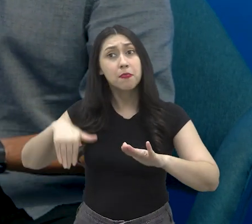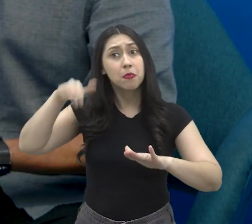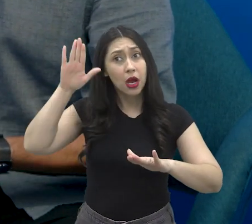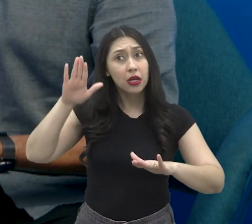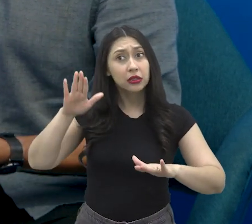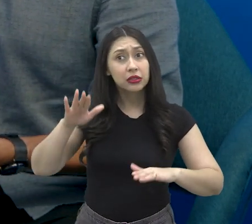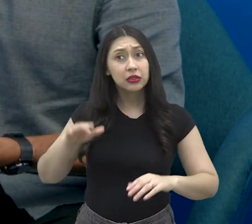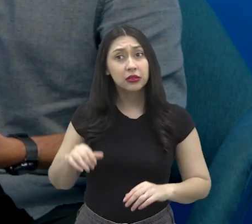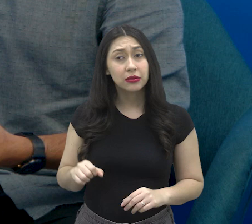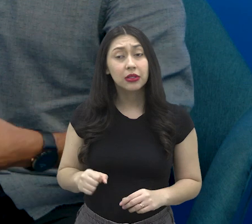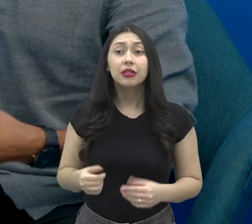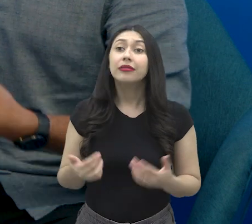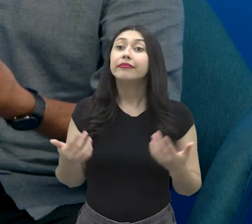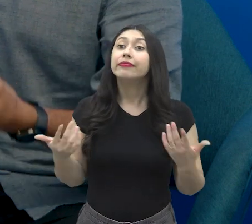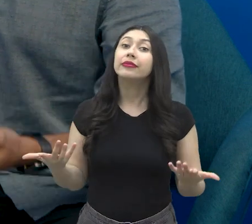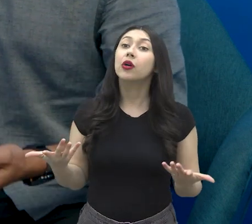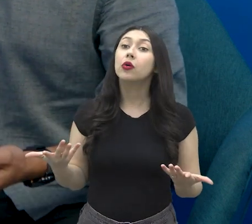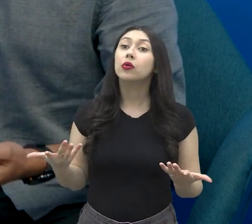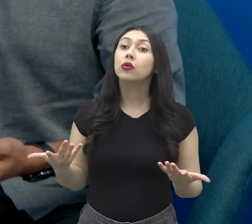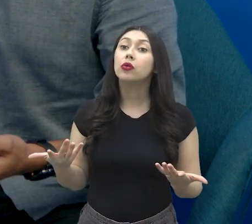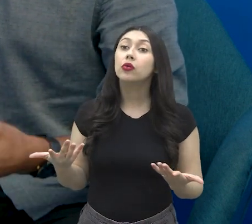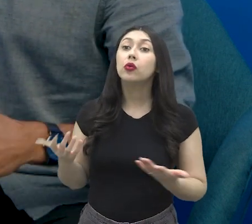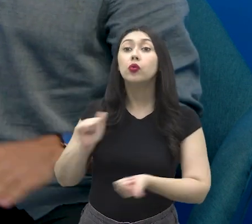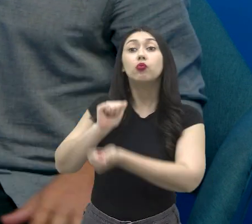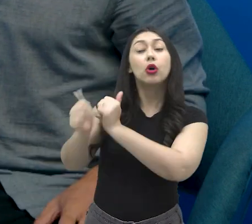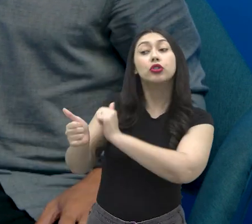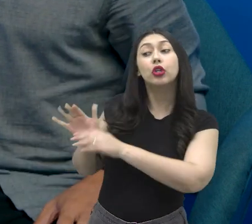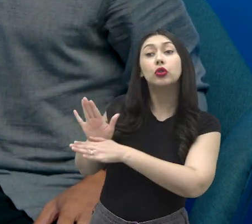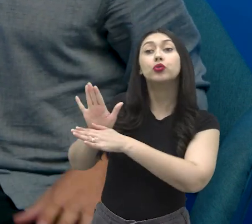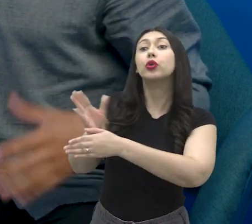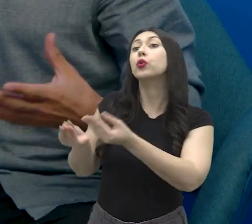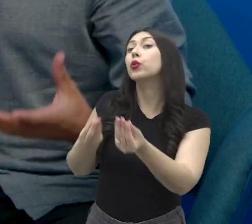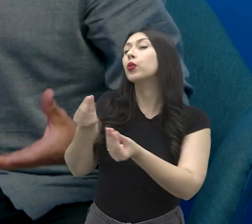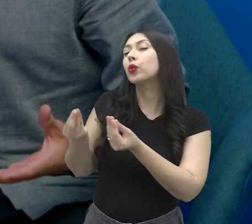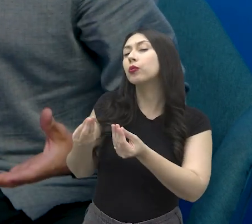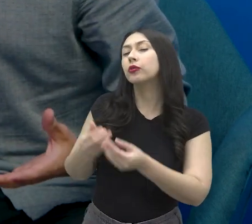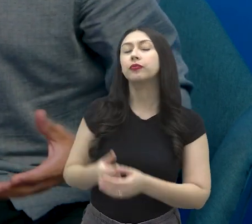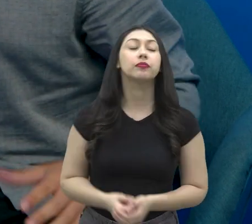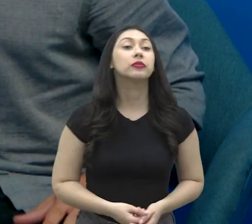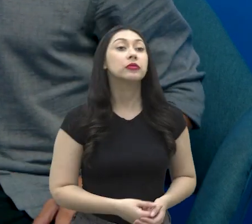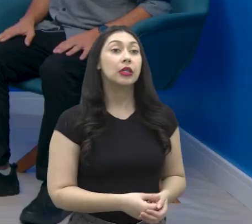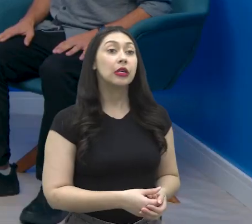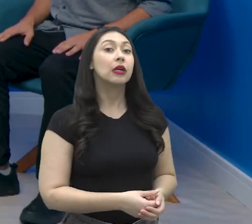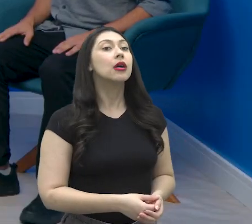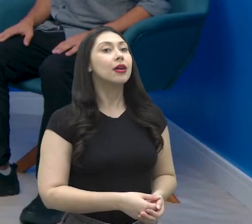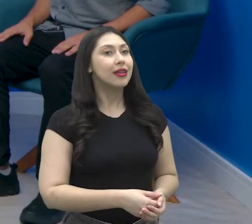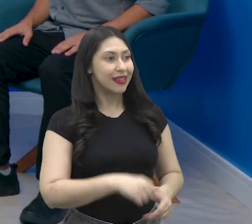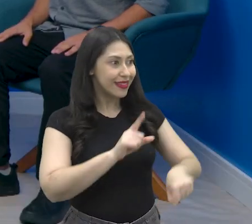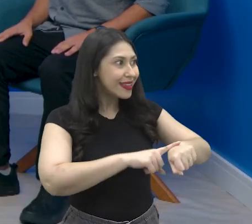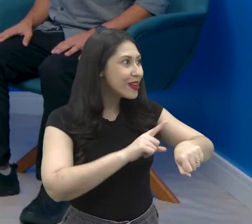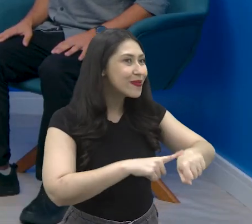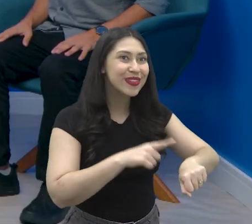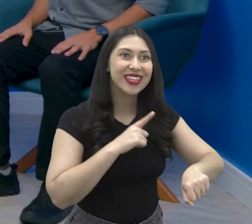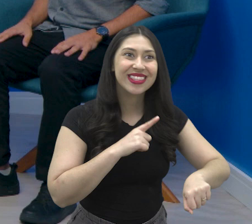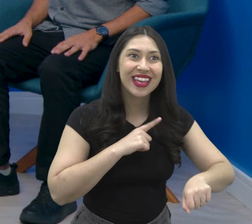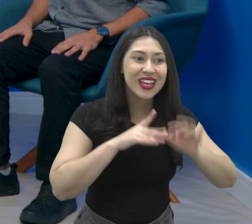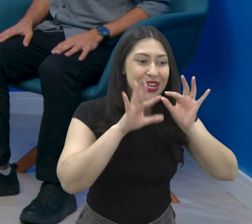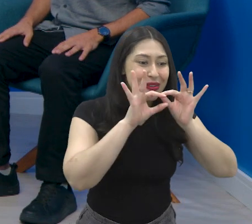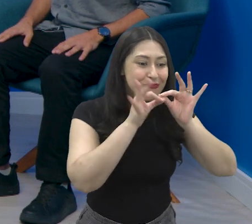muito além do que isso, né, Marvin? Com certeza. Então, professor, de que maneira o esporte abrange tudo isso? A gente tem tempo para discutir